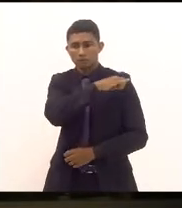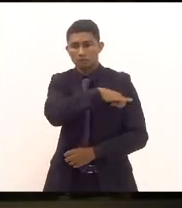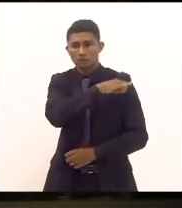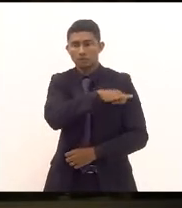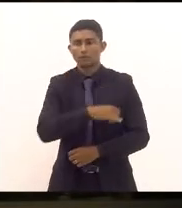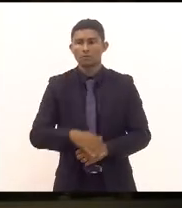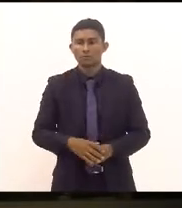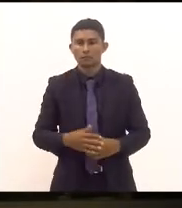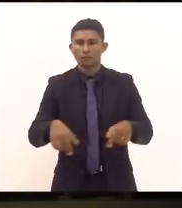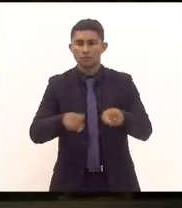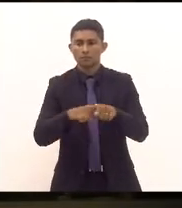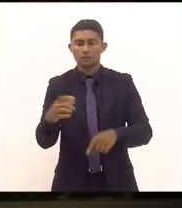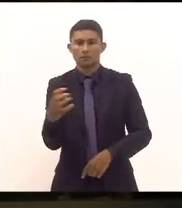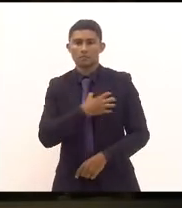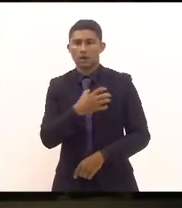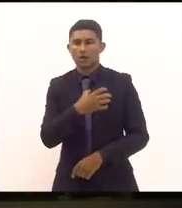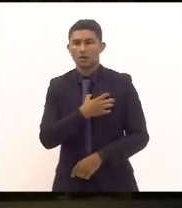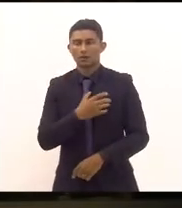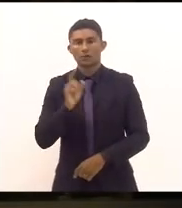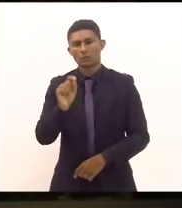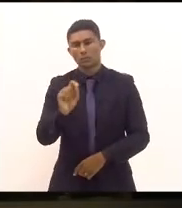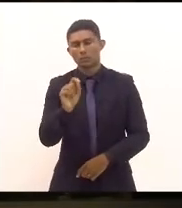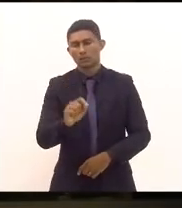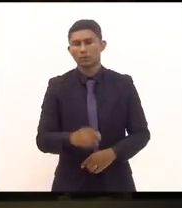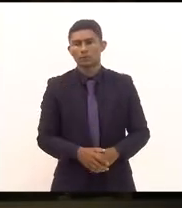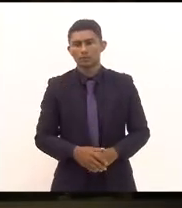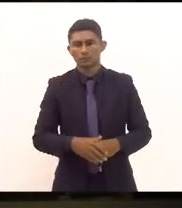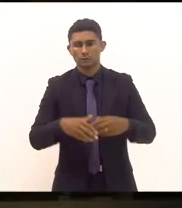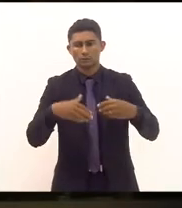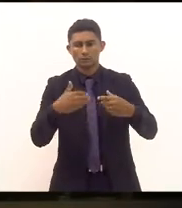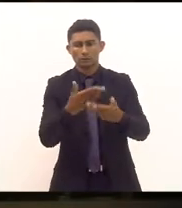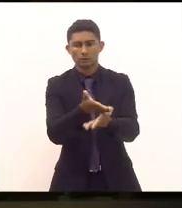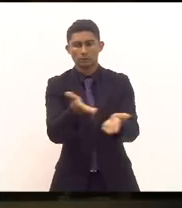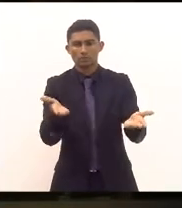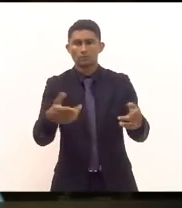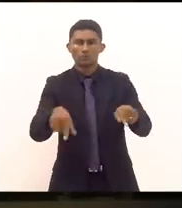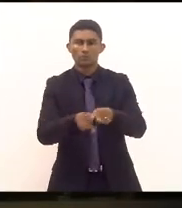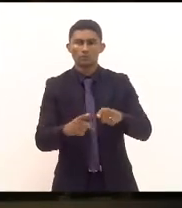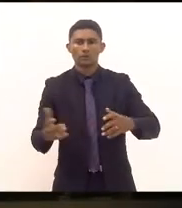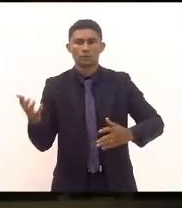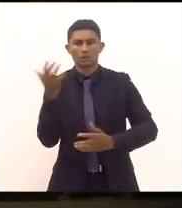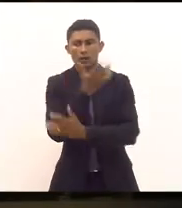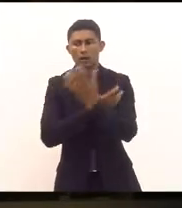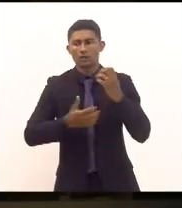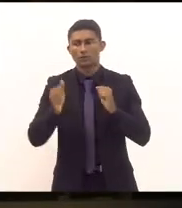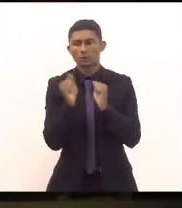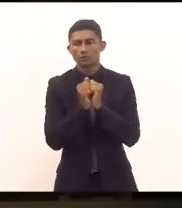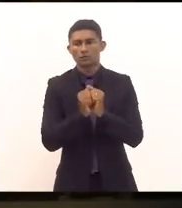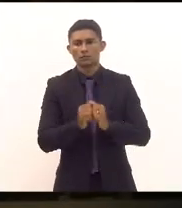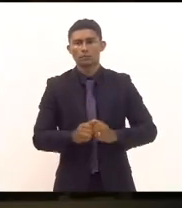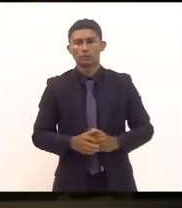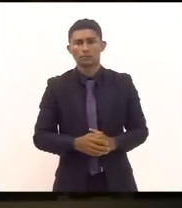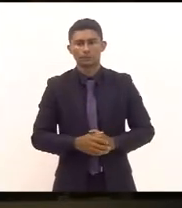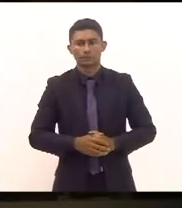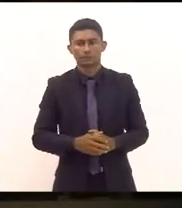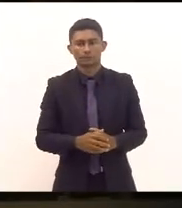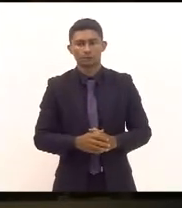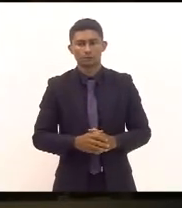Janeiro enfim da Bahia também e gostaria que vocês declamar sem ou cantassem juntos